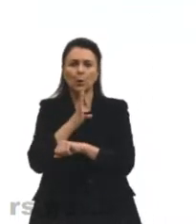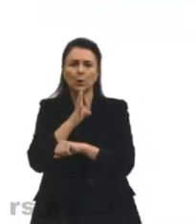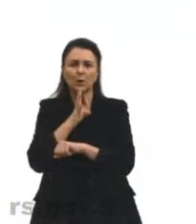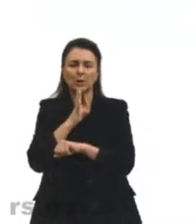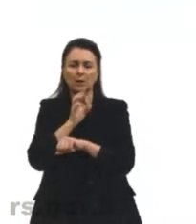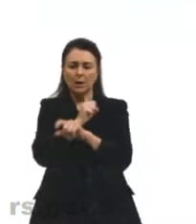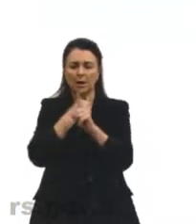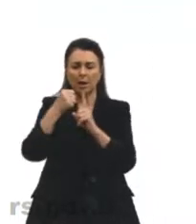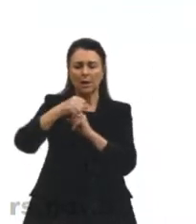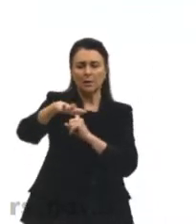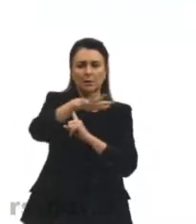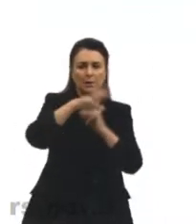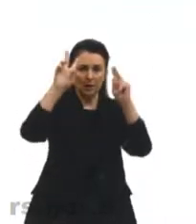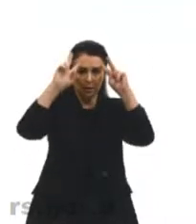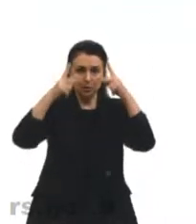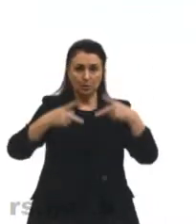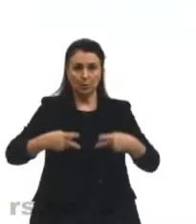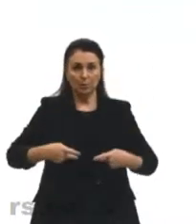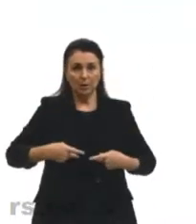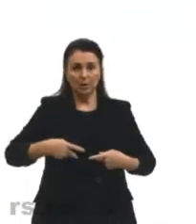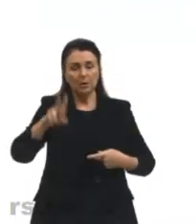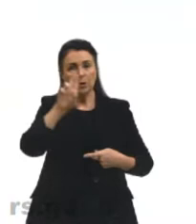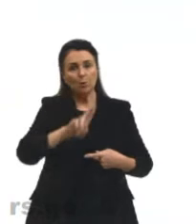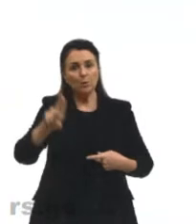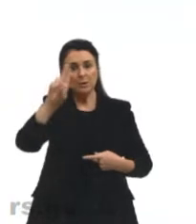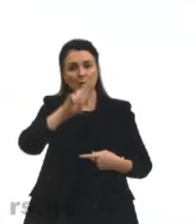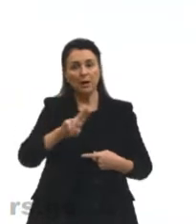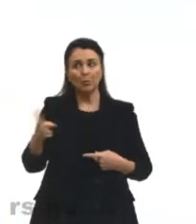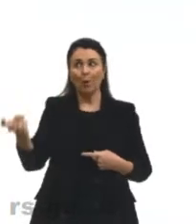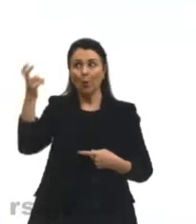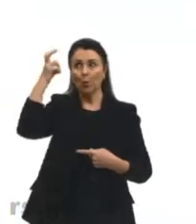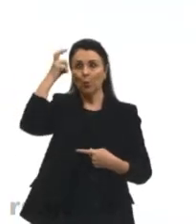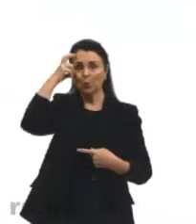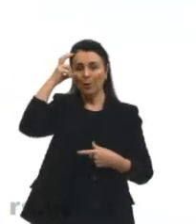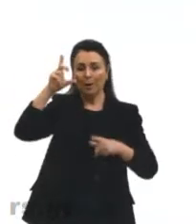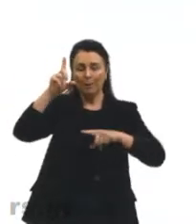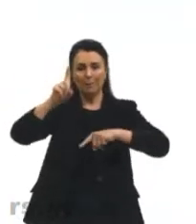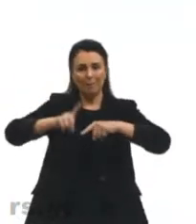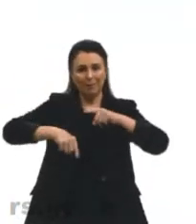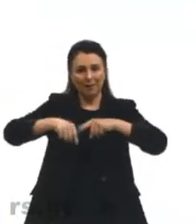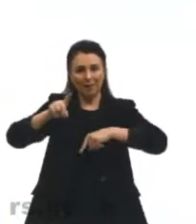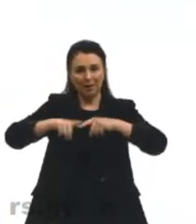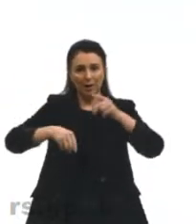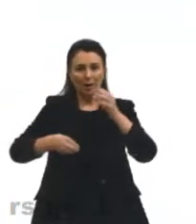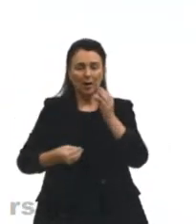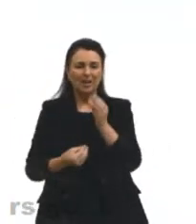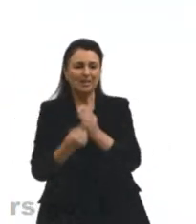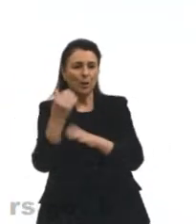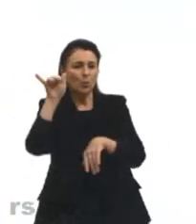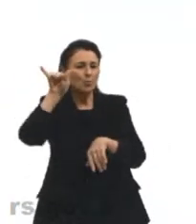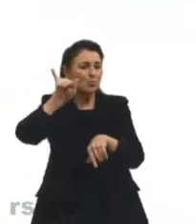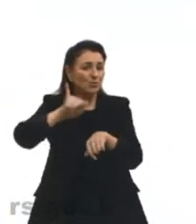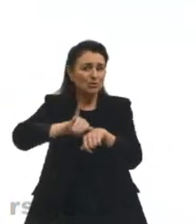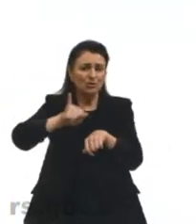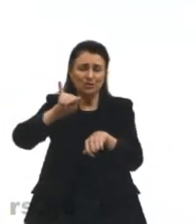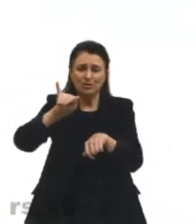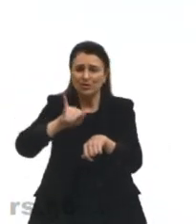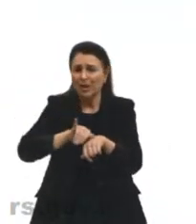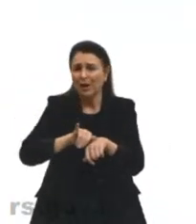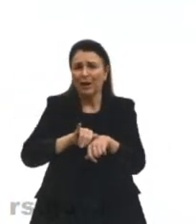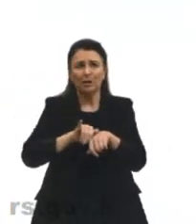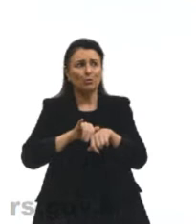através da sua cultura material através da produção então dos objetos de